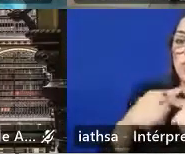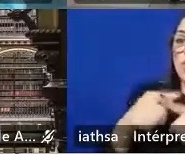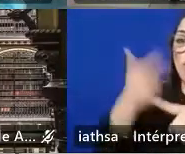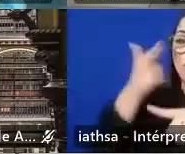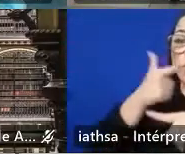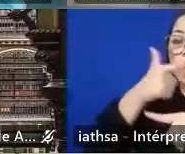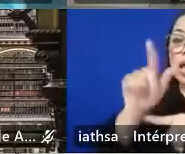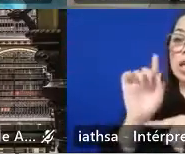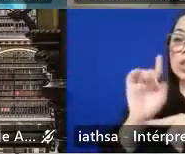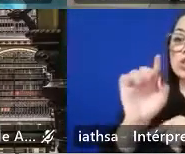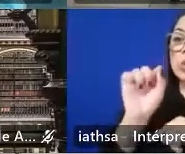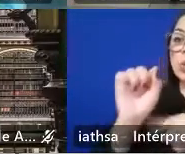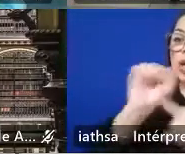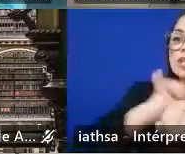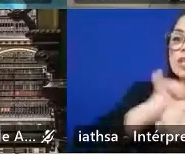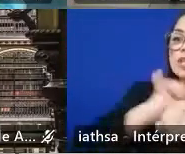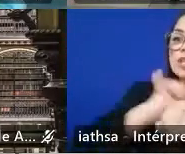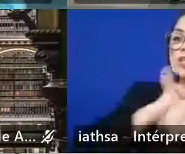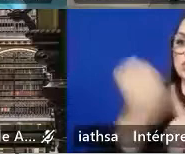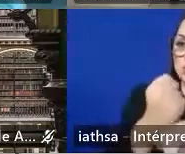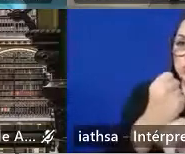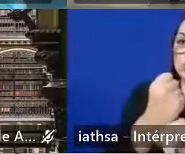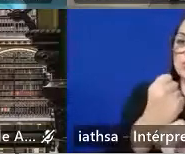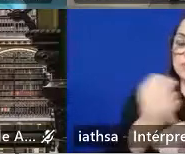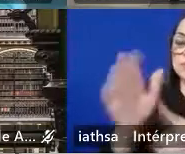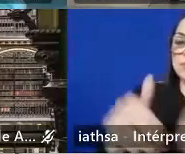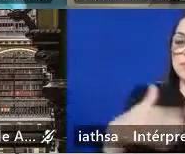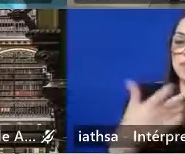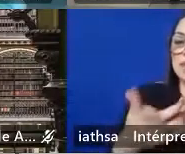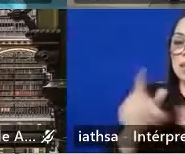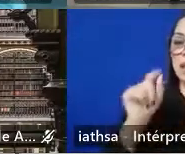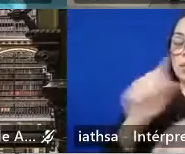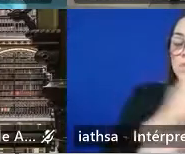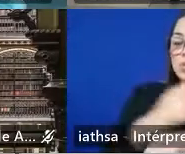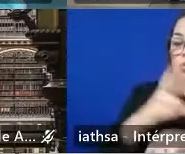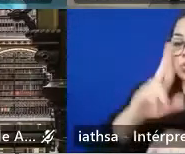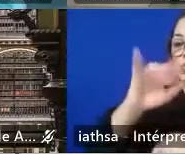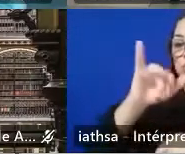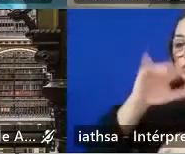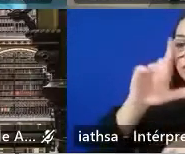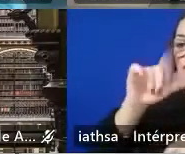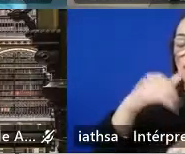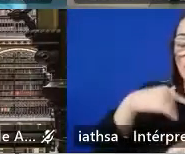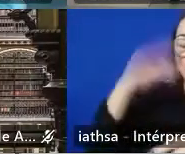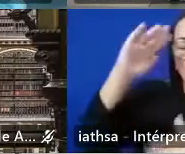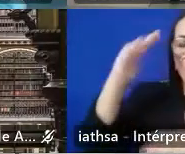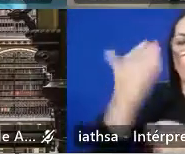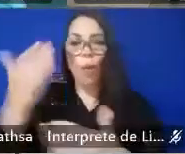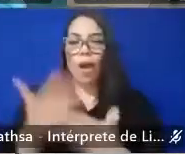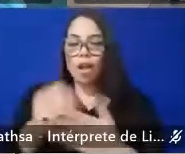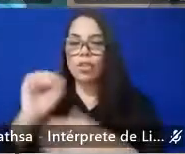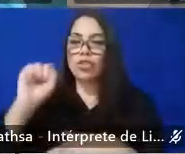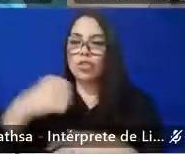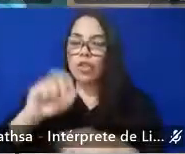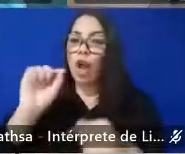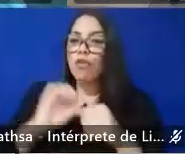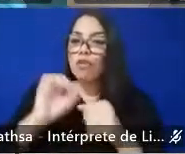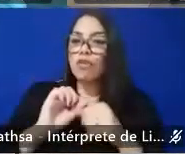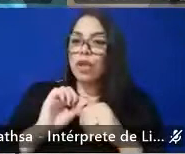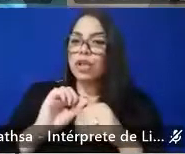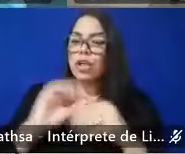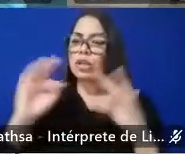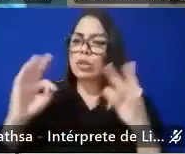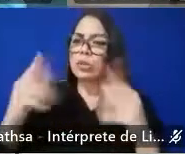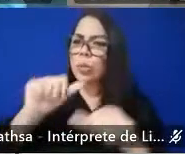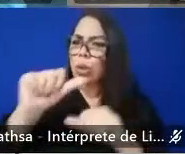a dúvida nenhuma é a sociedade e isso do pecado Eu não eu acredito muito que fará o